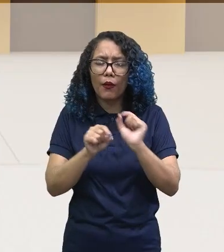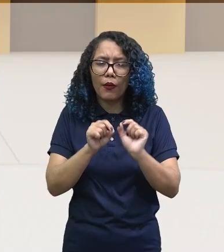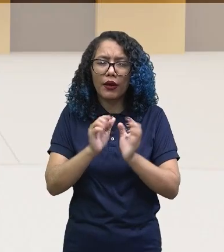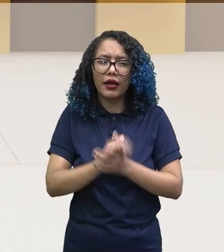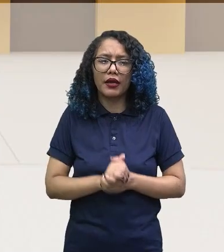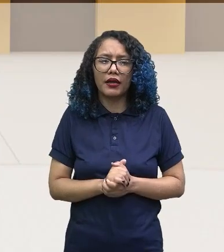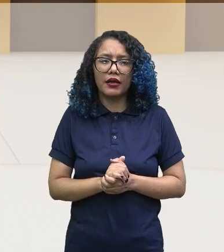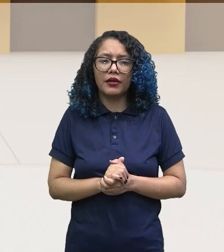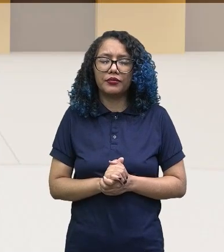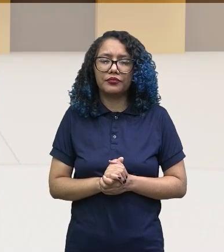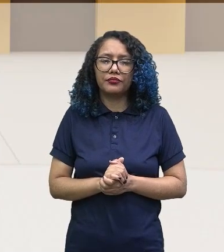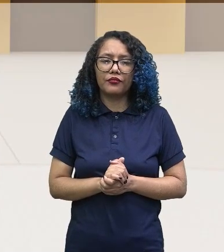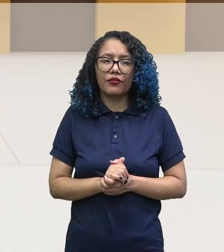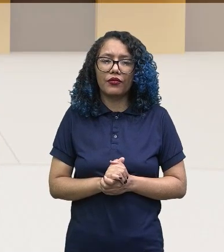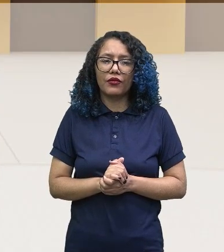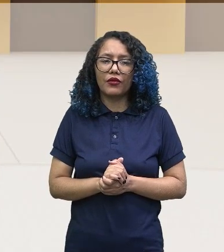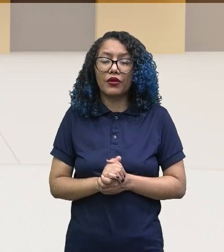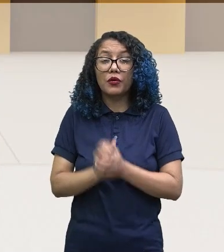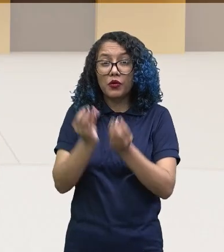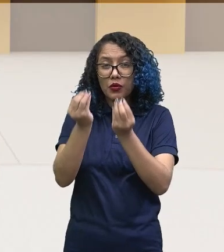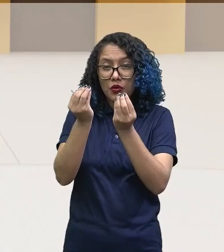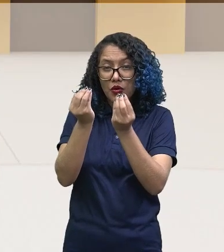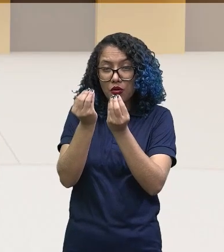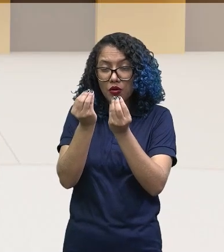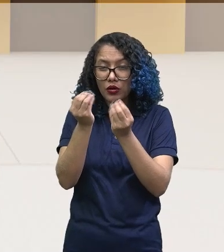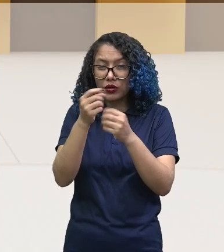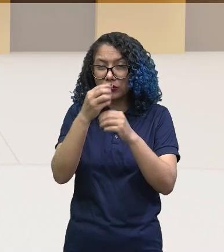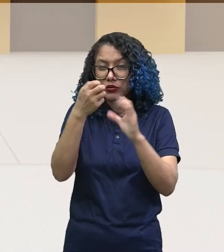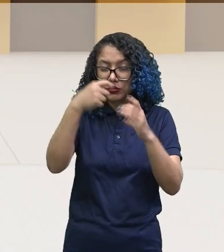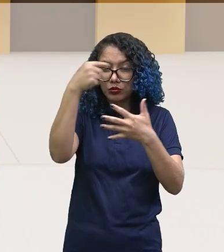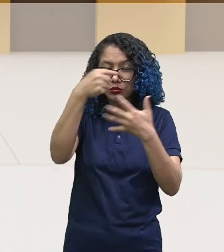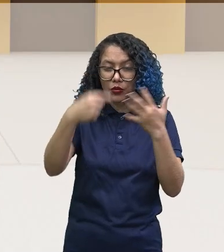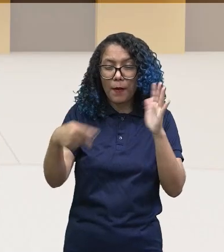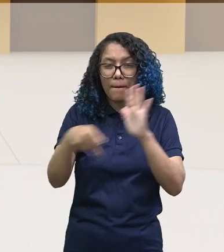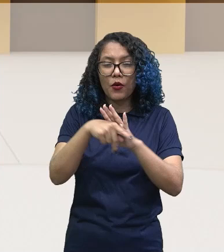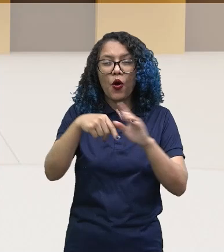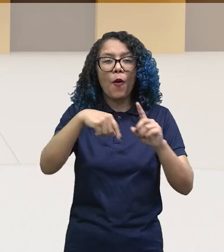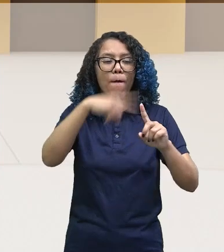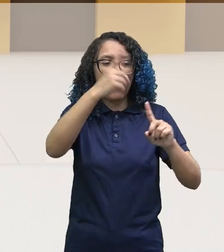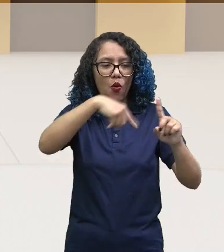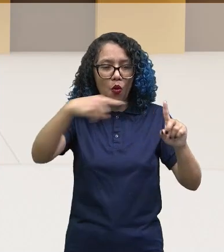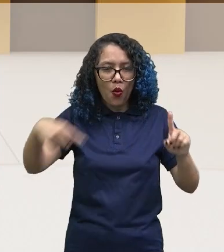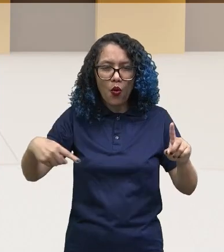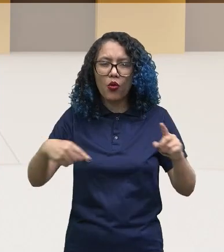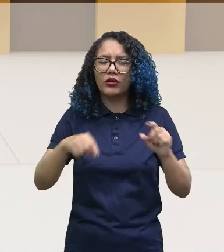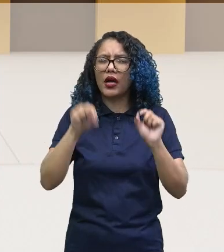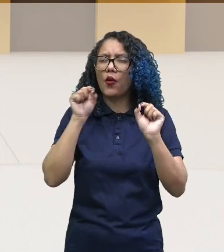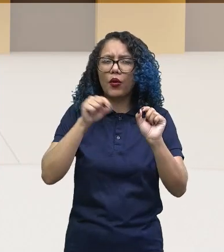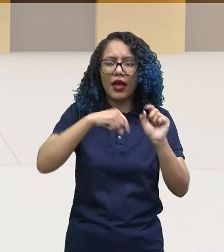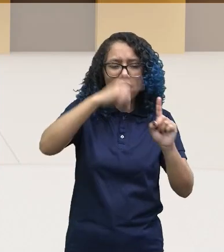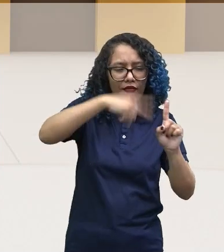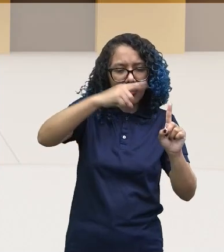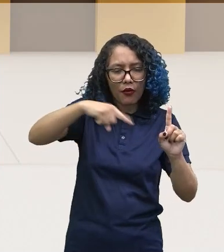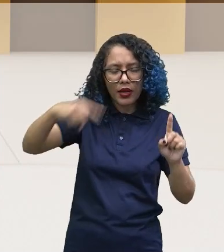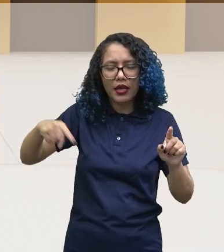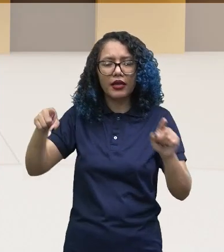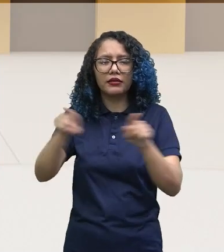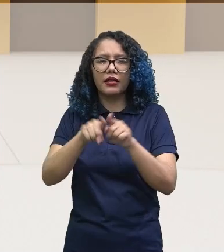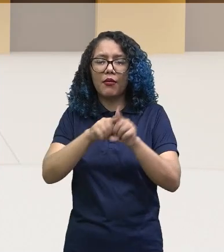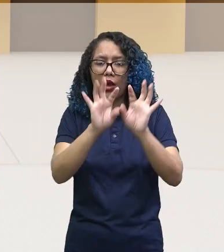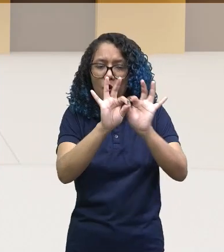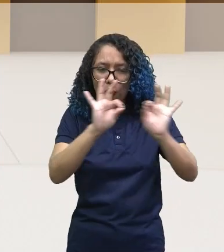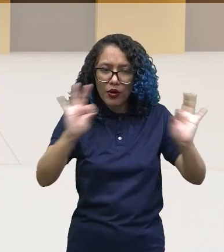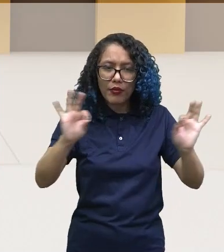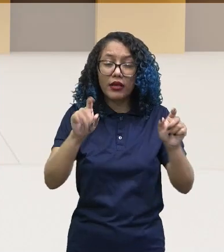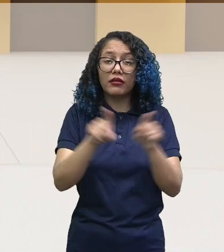os componentes, os elementos de uma onda. A frequência, não é, Yara? O comprimento de onda. E você observa